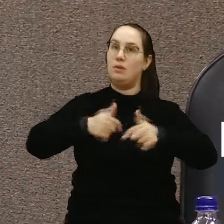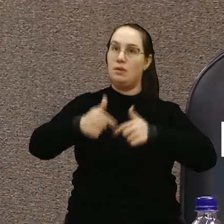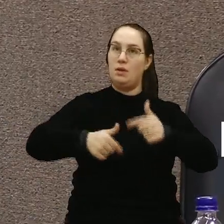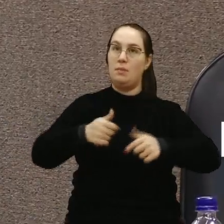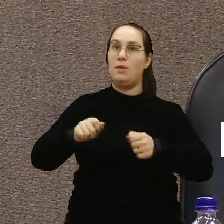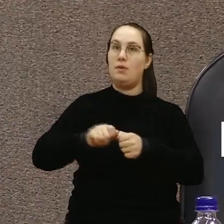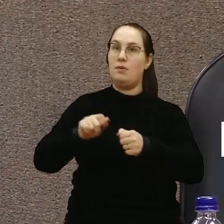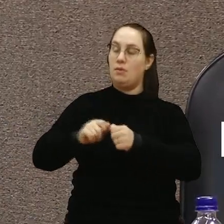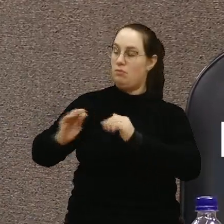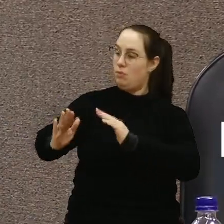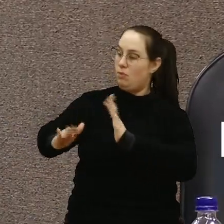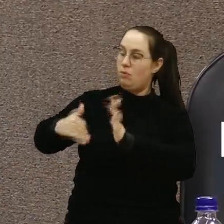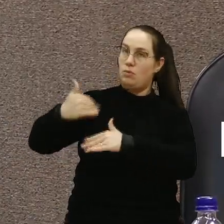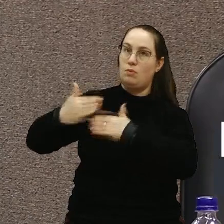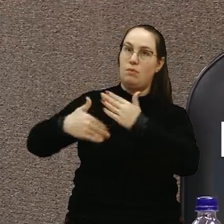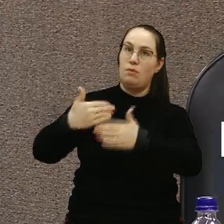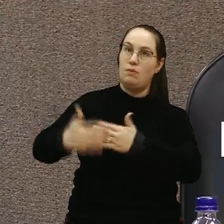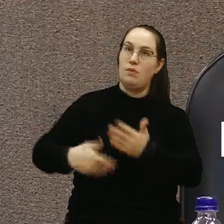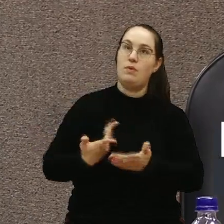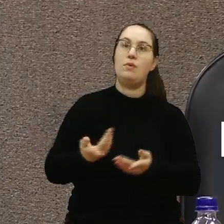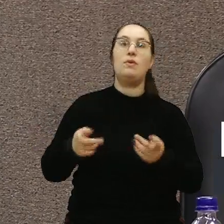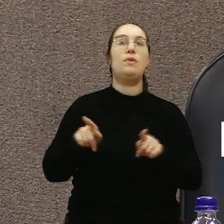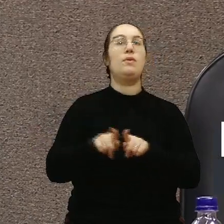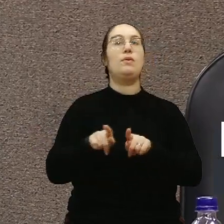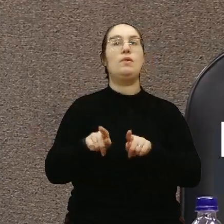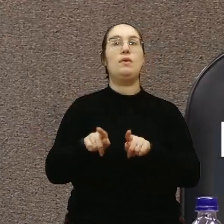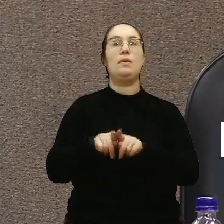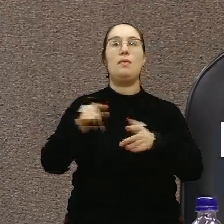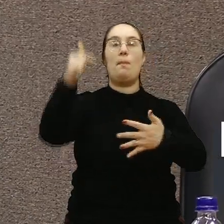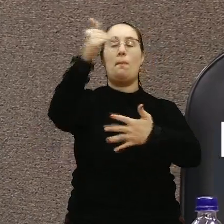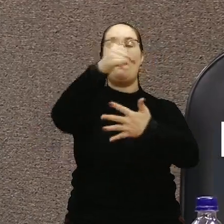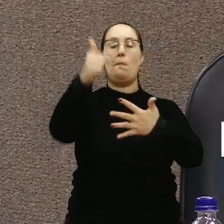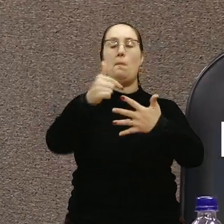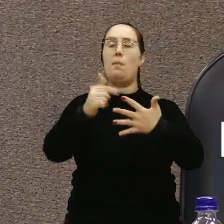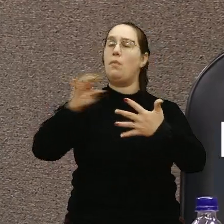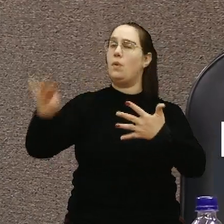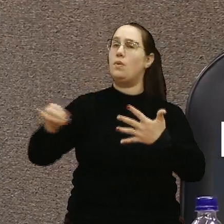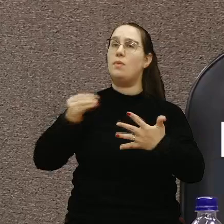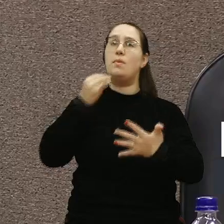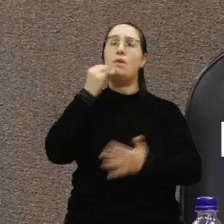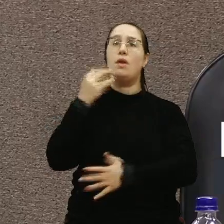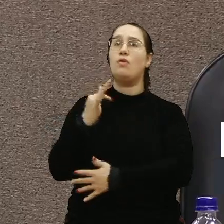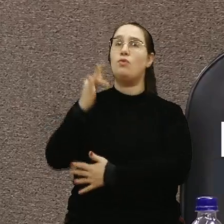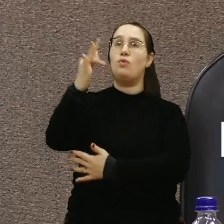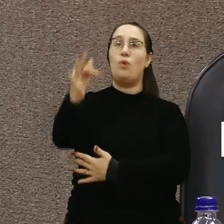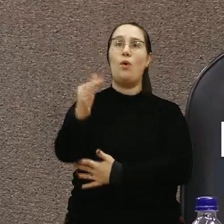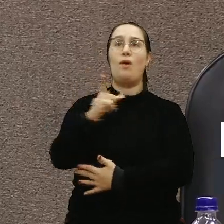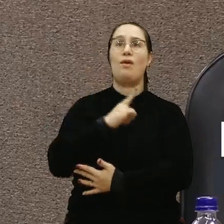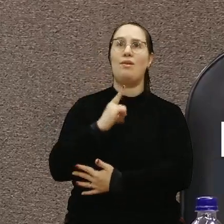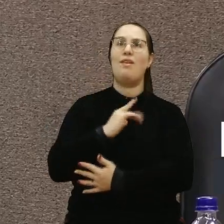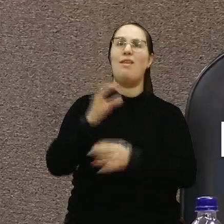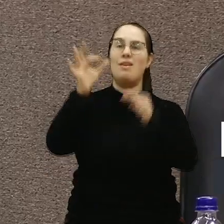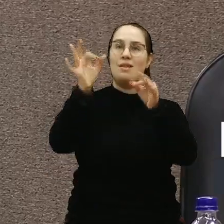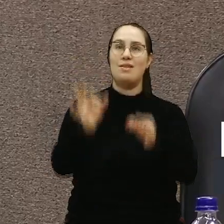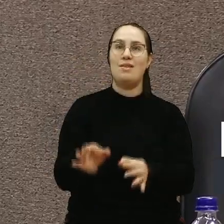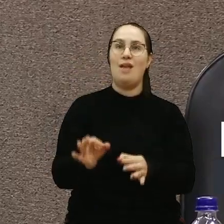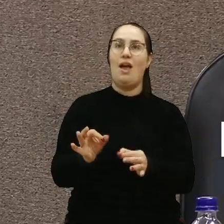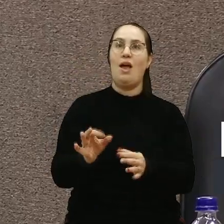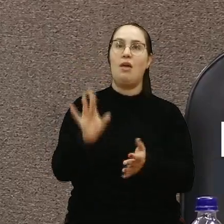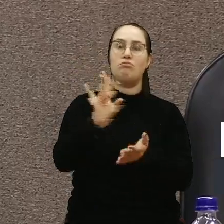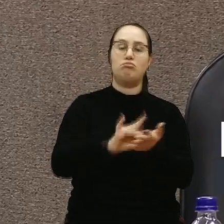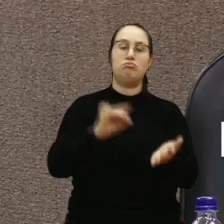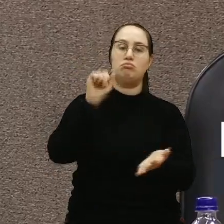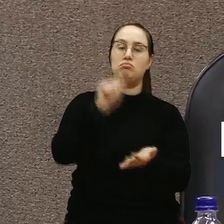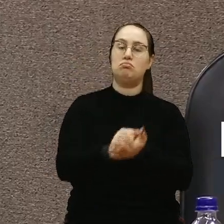sendo feito e também já apontando outras possibilidades, né, de que essas entidades estejam efetivamente cadastradas